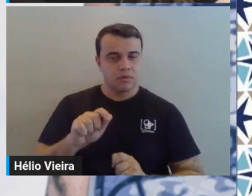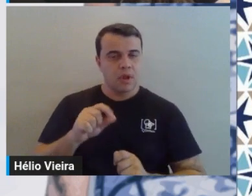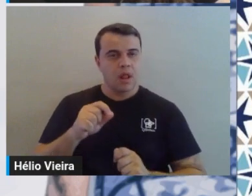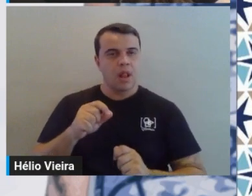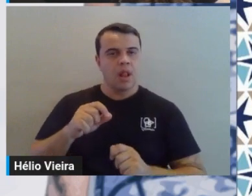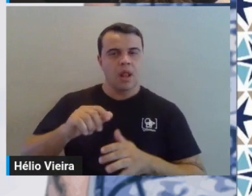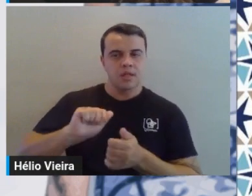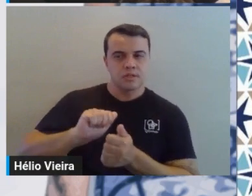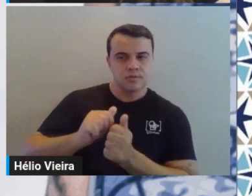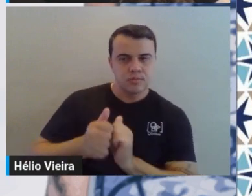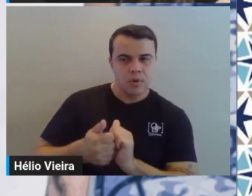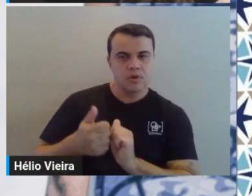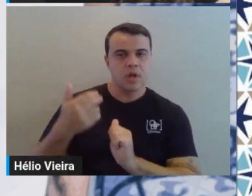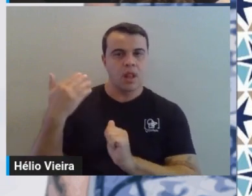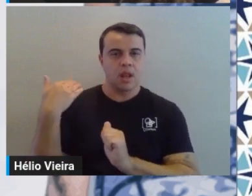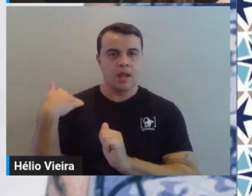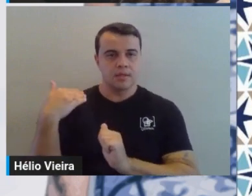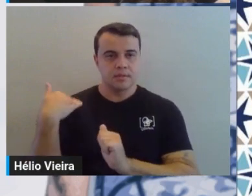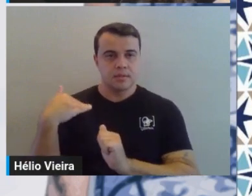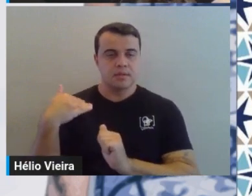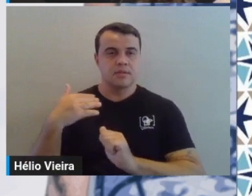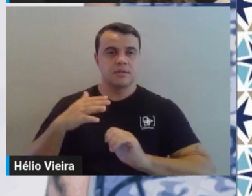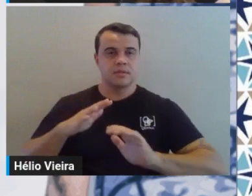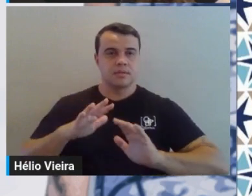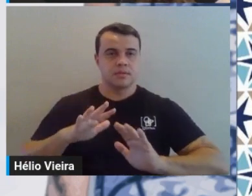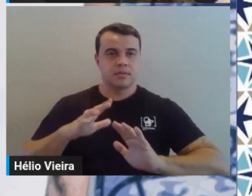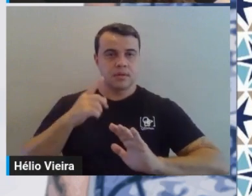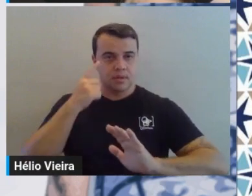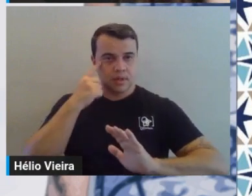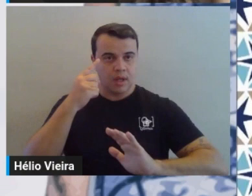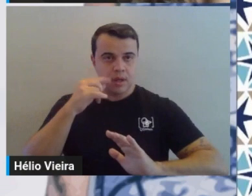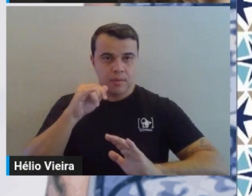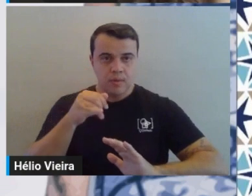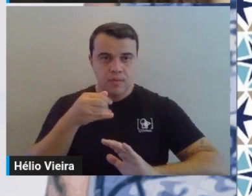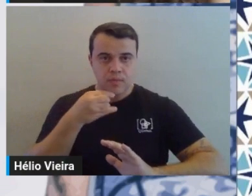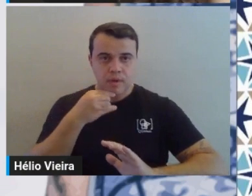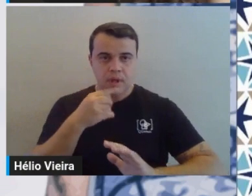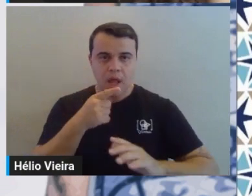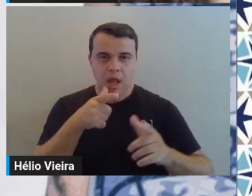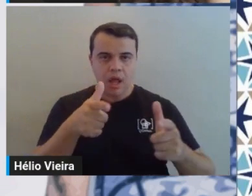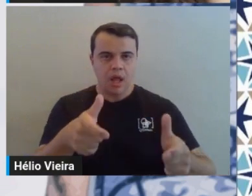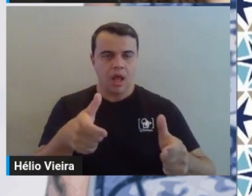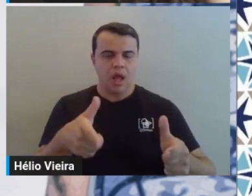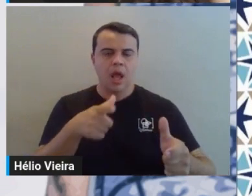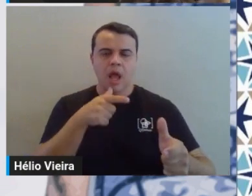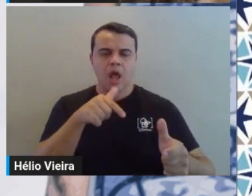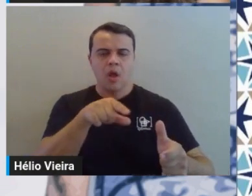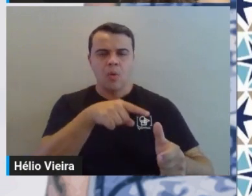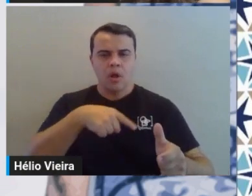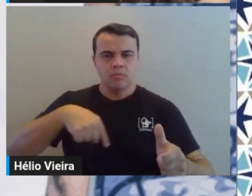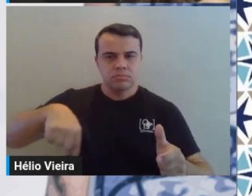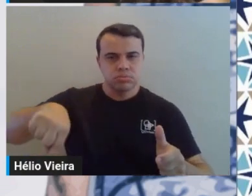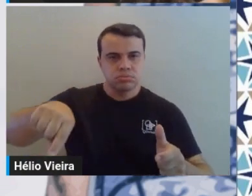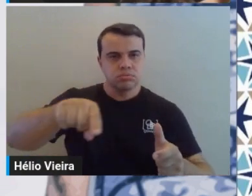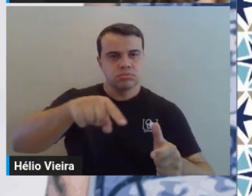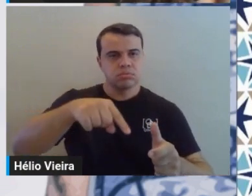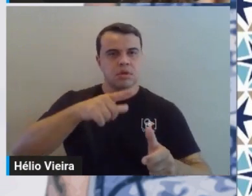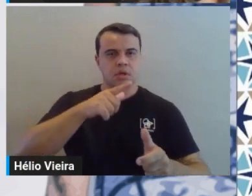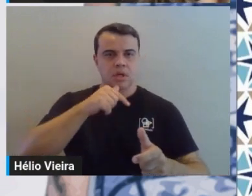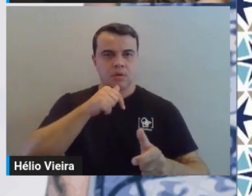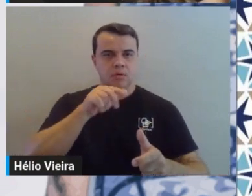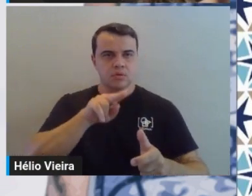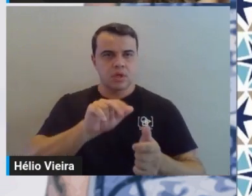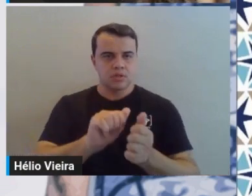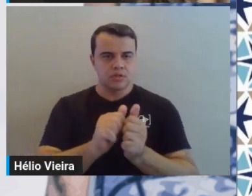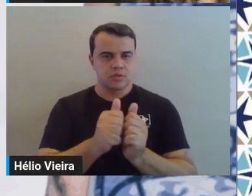esporte à população. E a ideia é aproveitar o espelho d'água, né? Aproveitar a lagoa para os